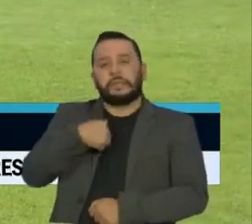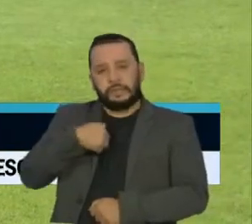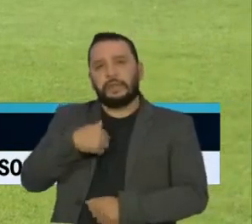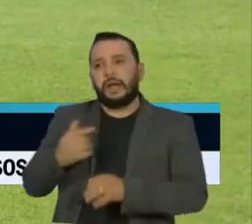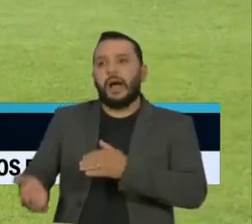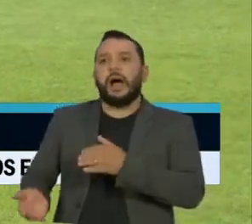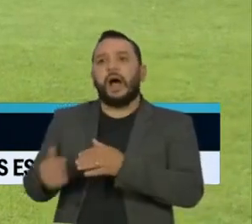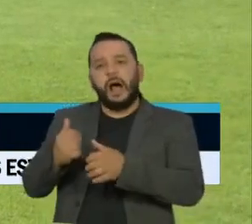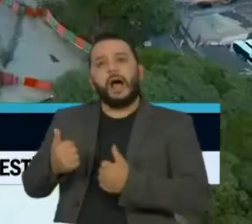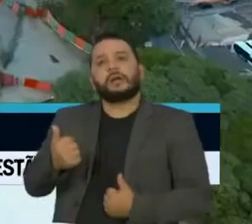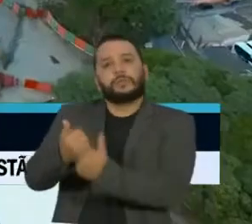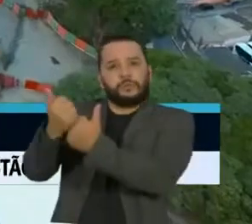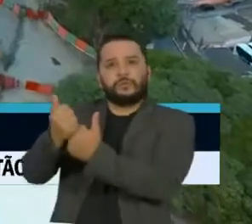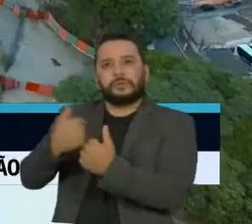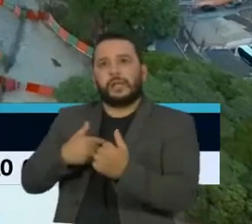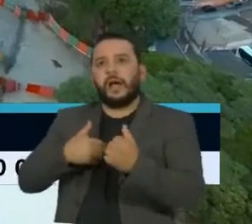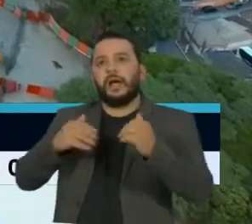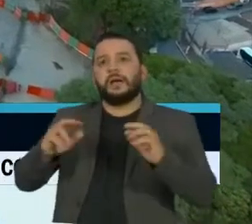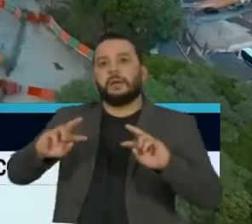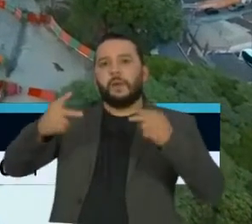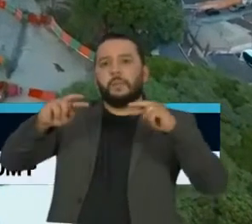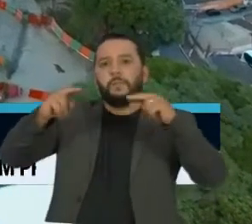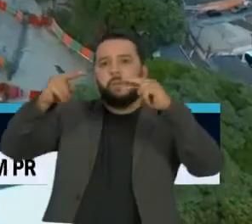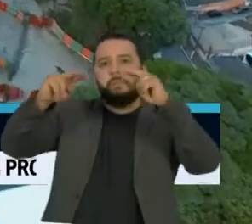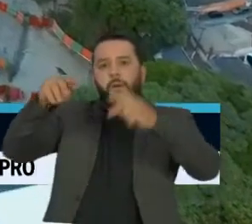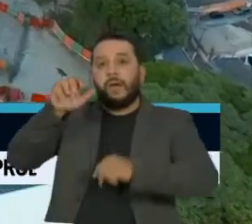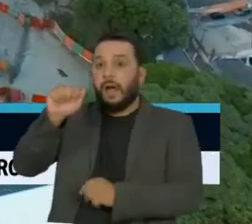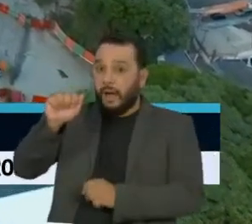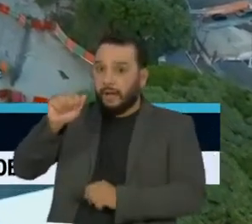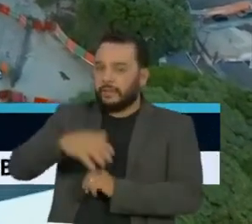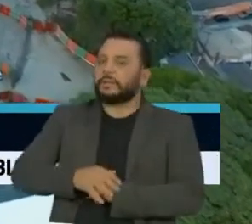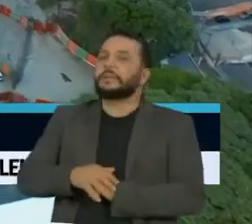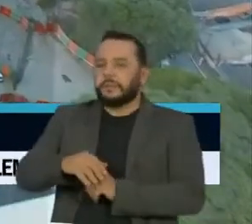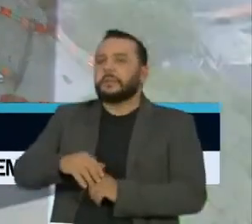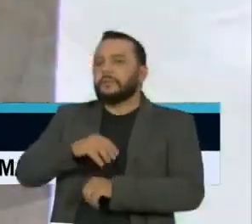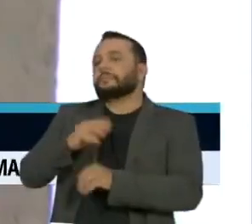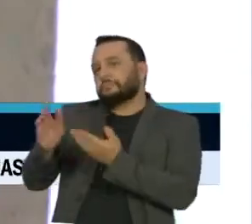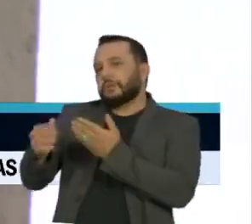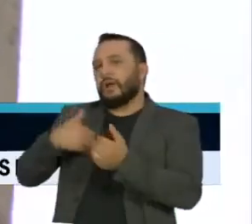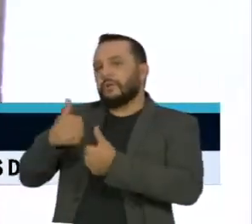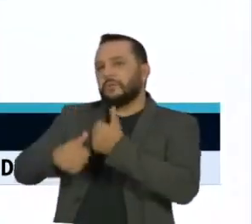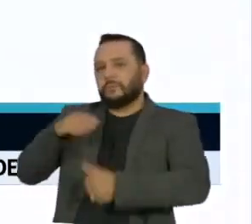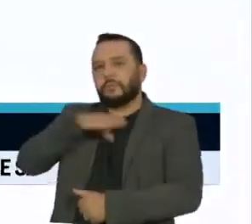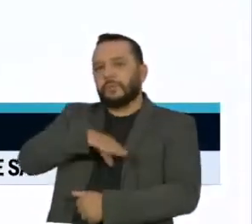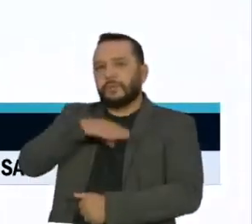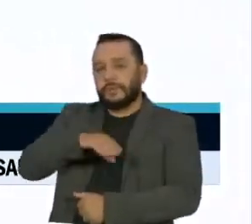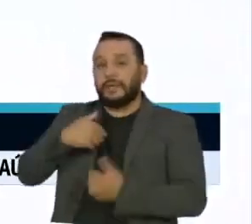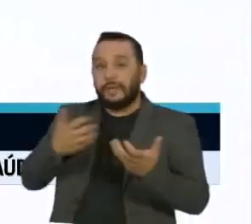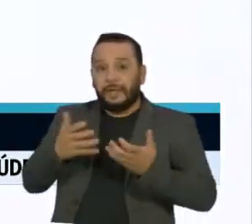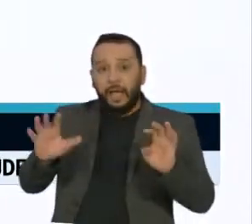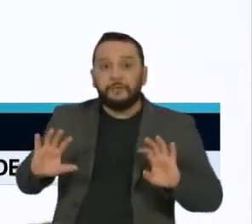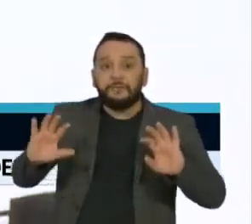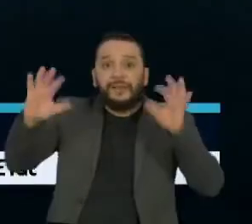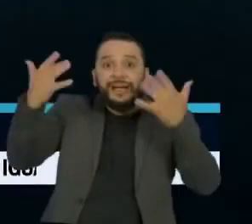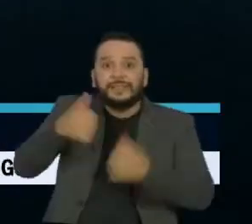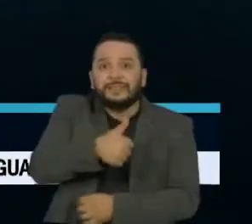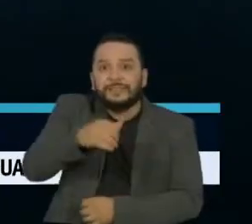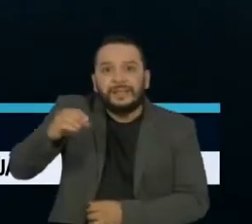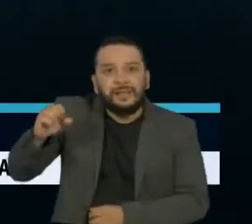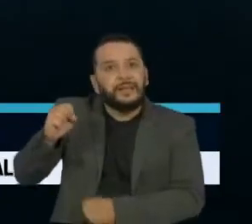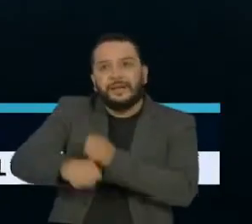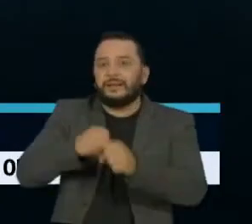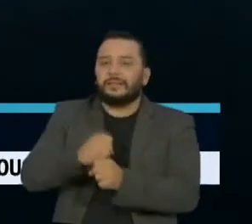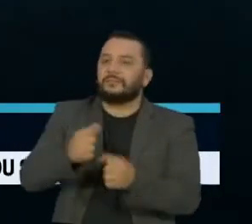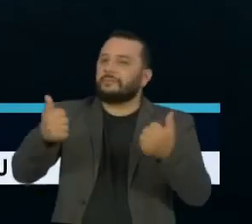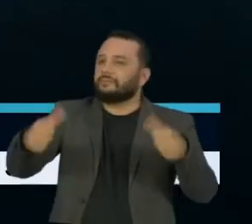ela a subir para a Série A. A pandemia atrapalhou os planos da Portuguesa de encher o estádio para comemorar o centenário. Num